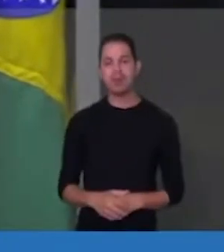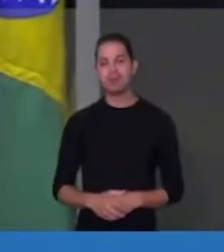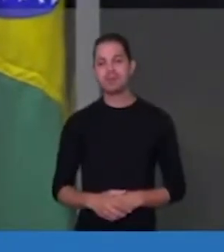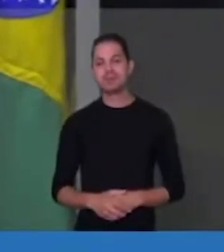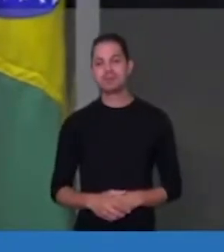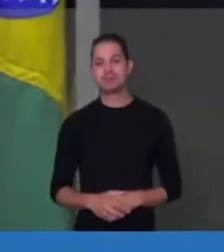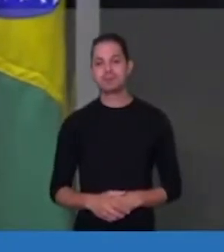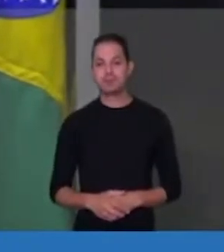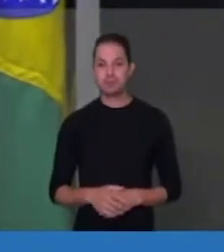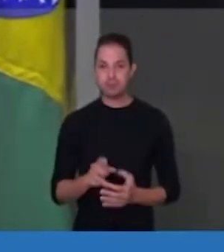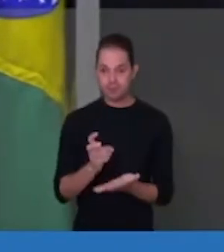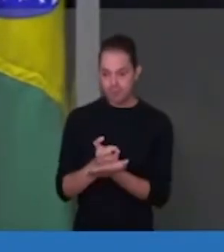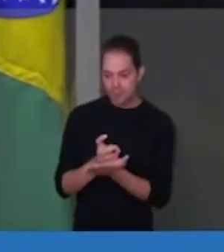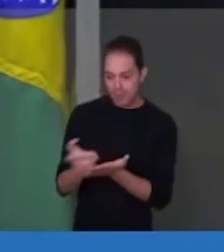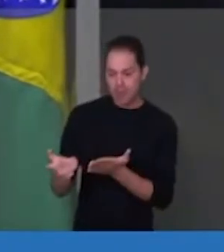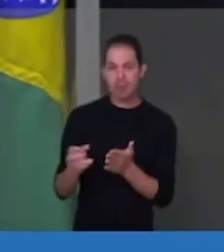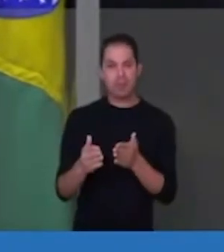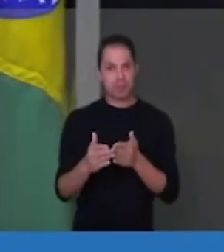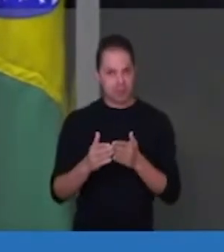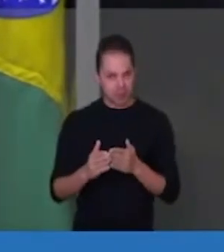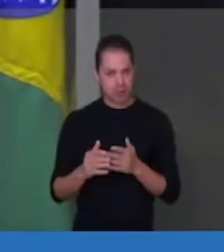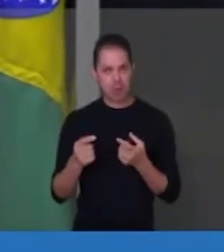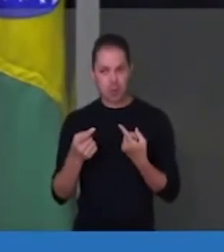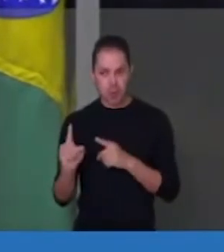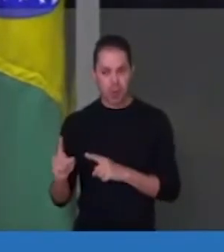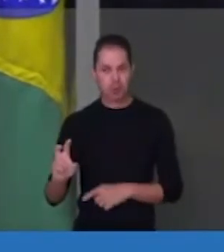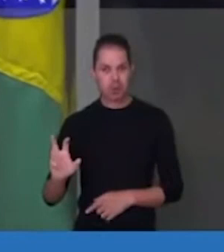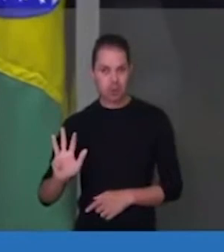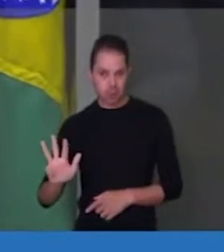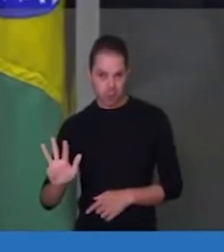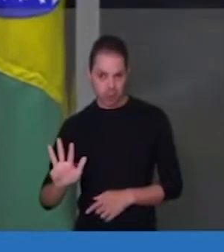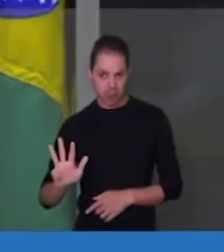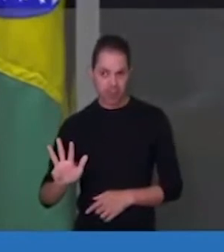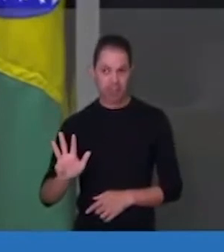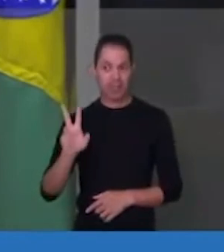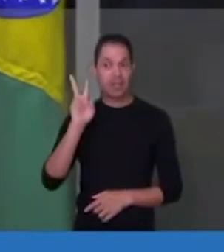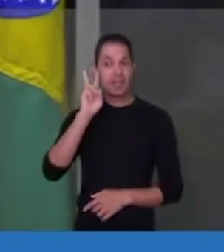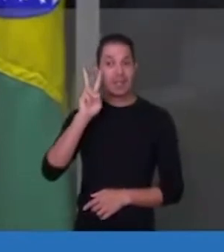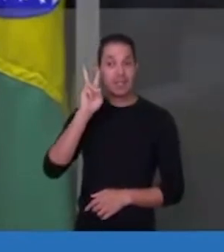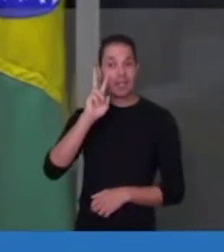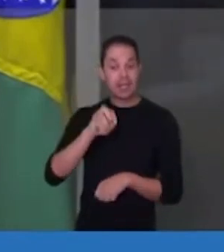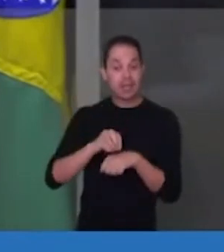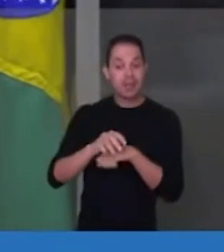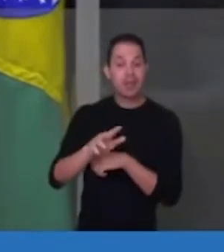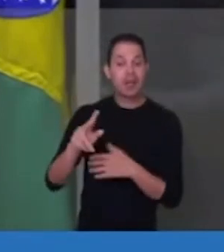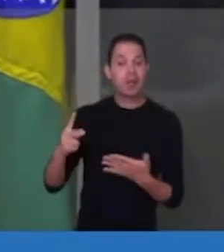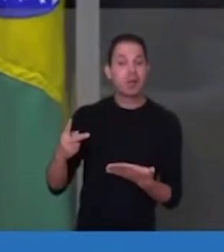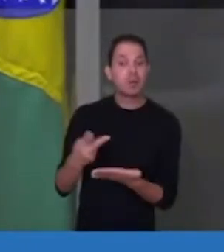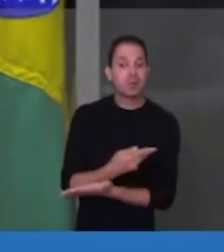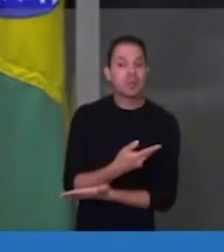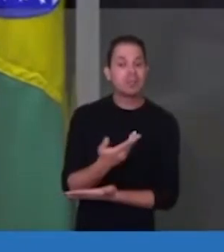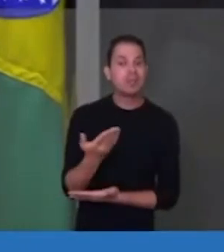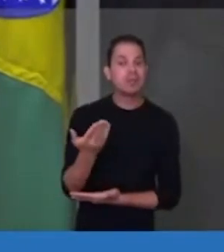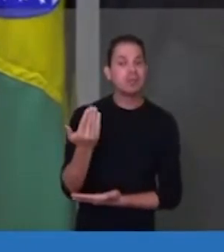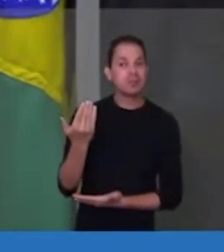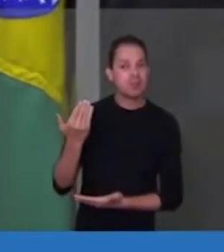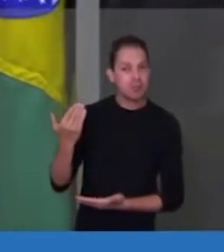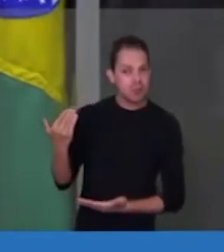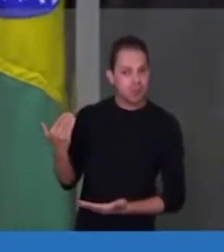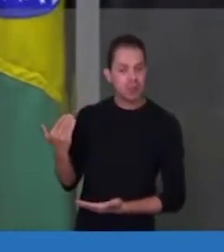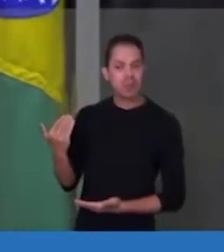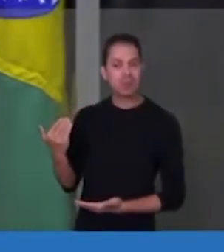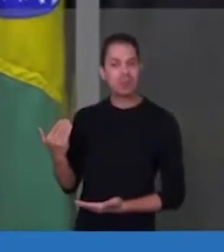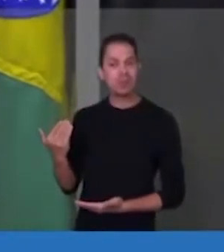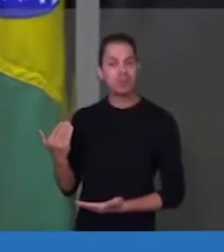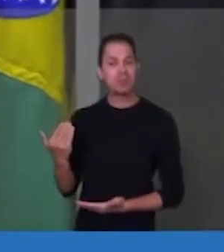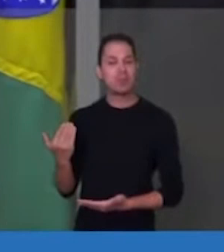de impeachment para o Lula e quero lhe recordar aqui, trazer à memória algo que aconteceu não muito distante da nossa história. Quando